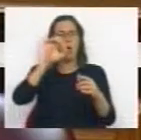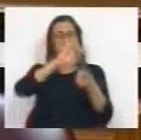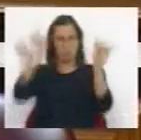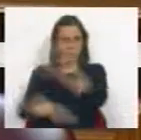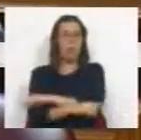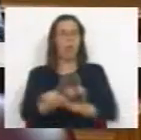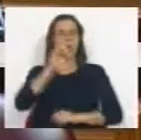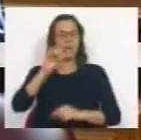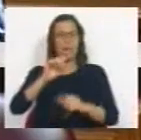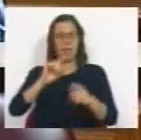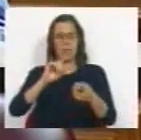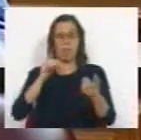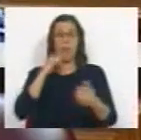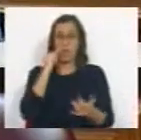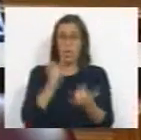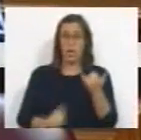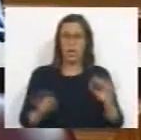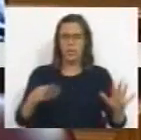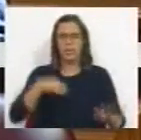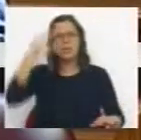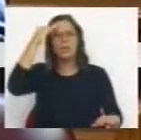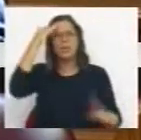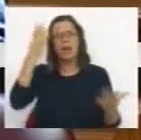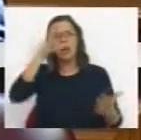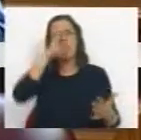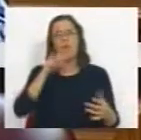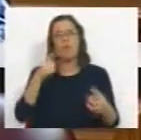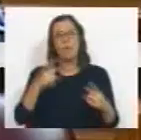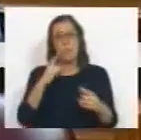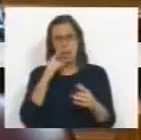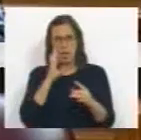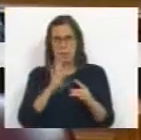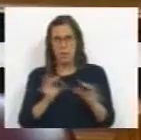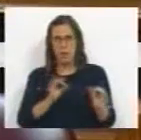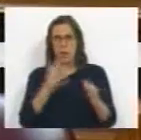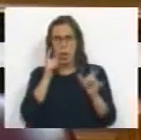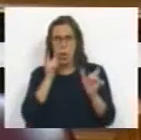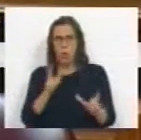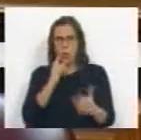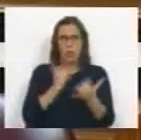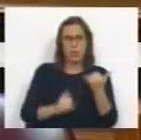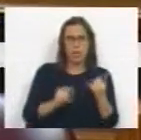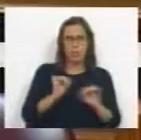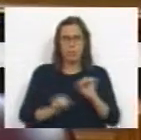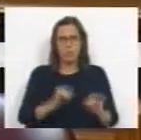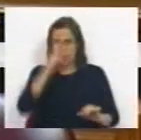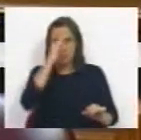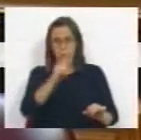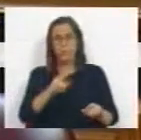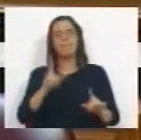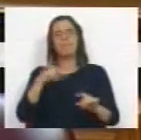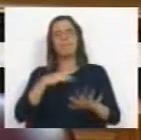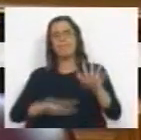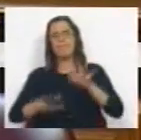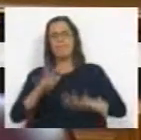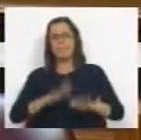8, podemos certamente correr riscos e era saber se o Governo tem esses riscos, de certa forma, controlados. Depois, nós também temos reservas contra